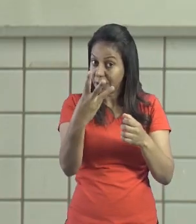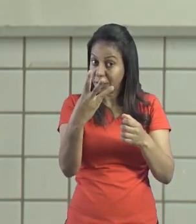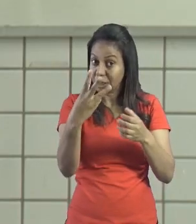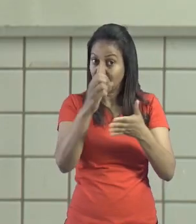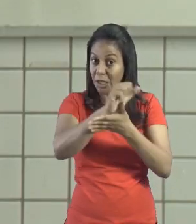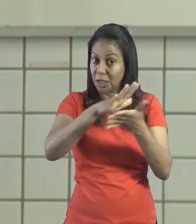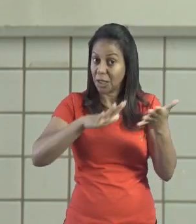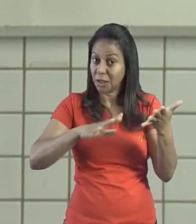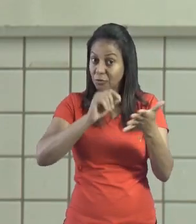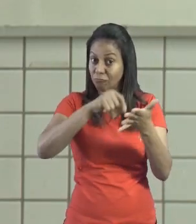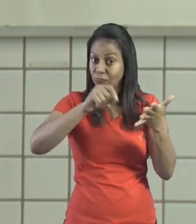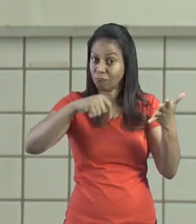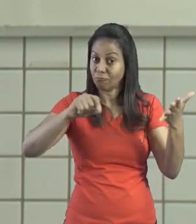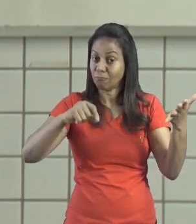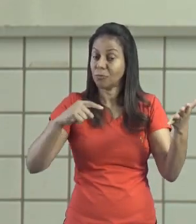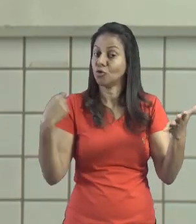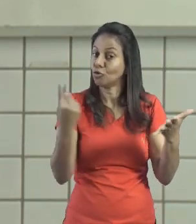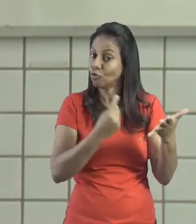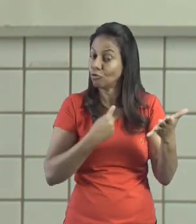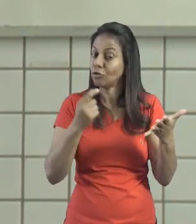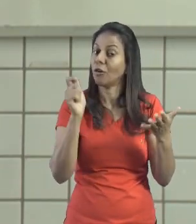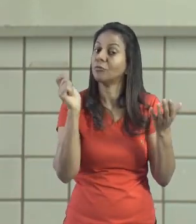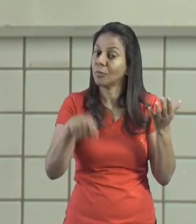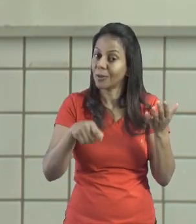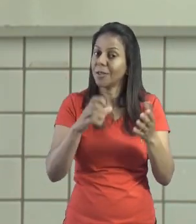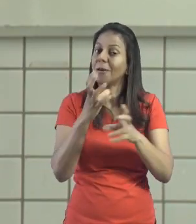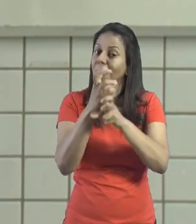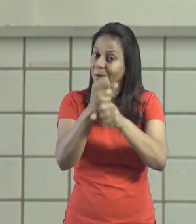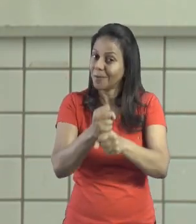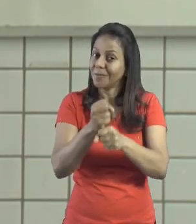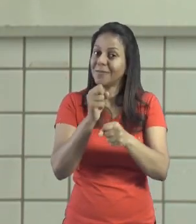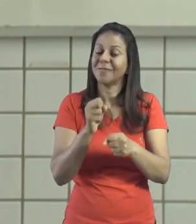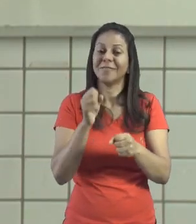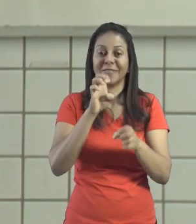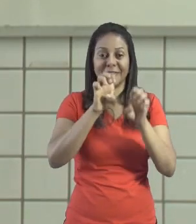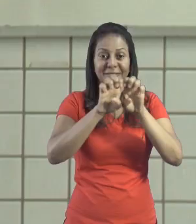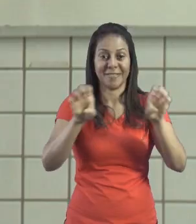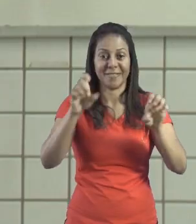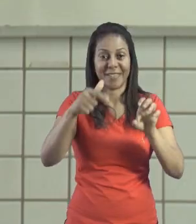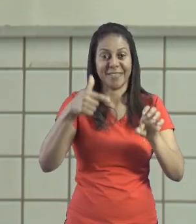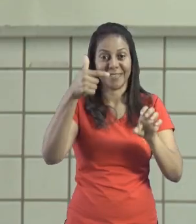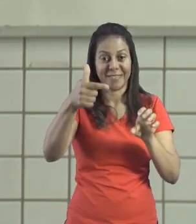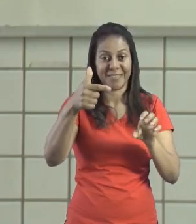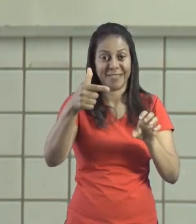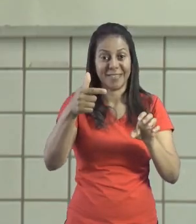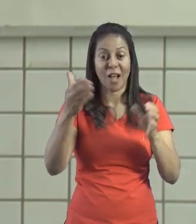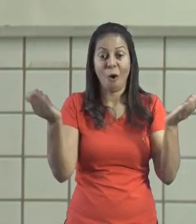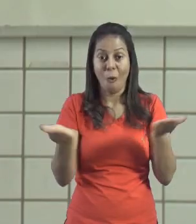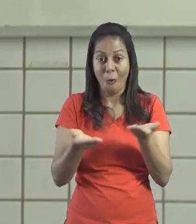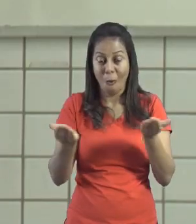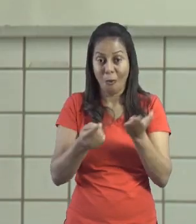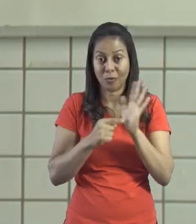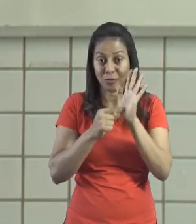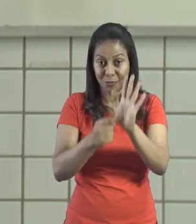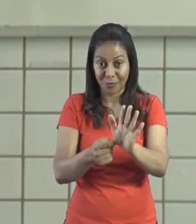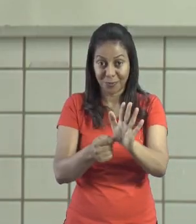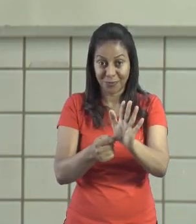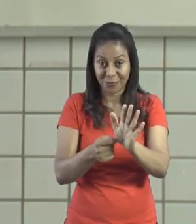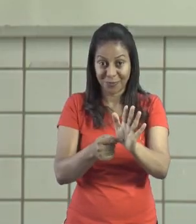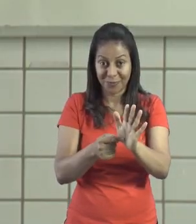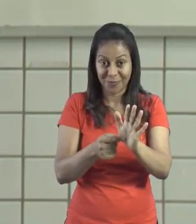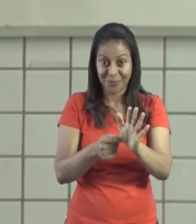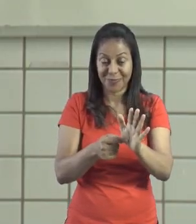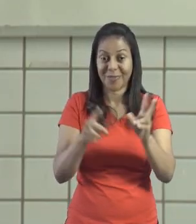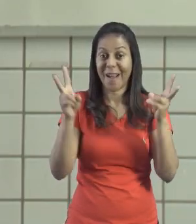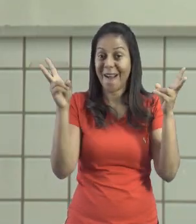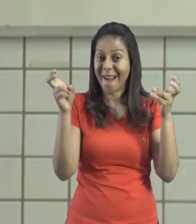aula, onde nós podemos também resolver através da equação do segundo grau. O que eu deixo como recadinho para vocês no final